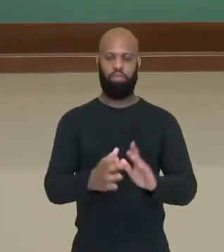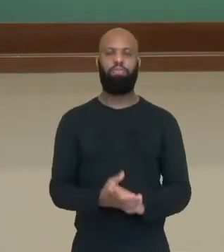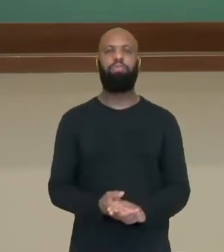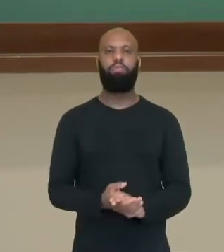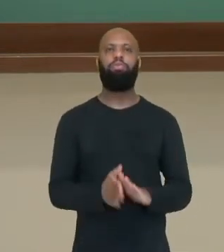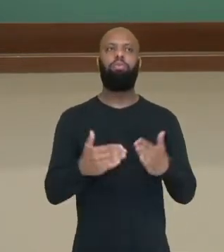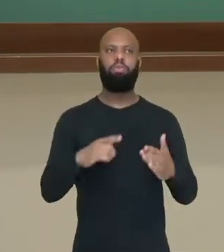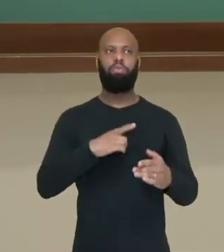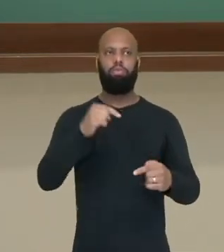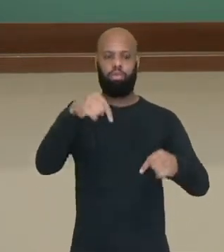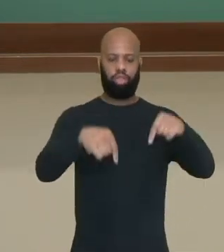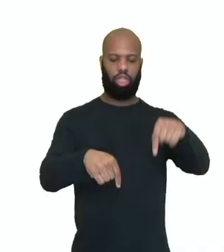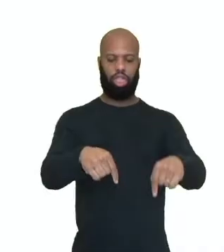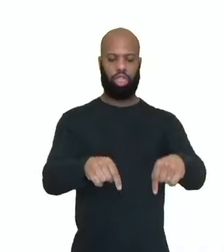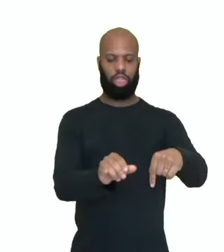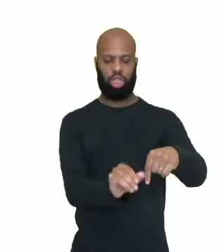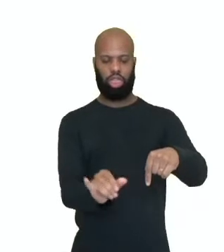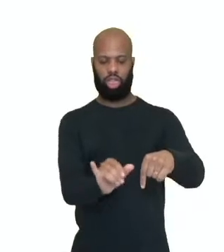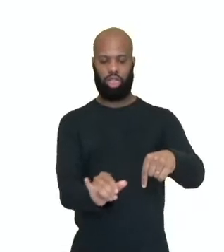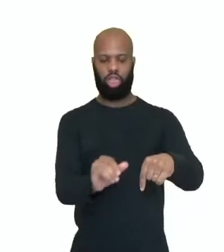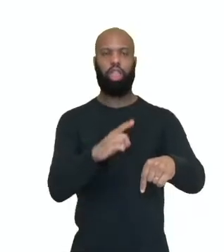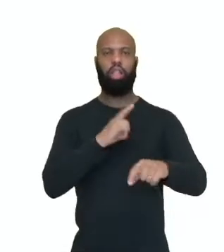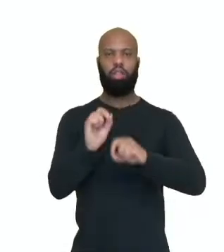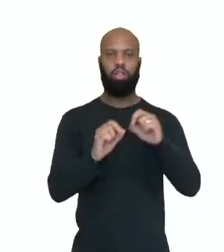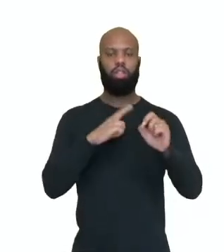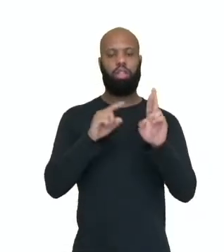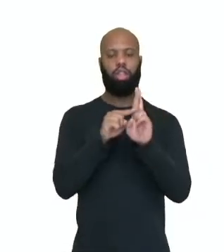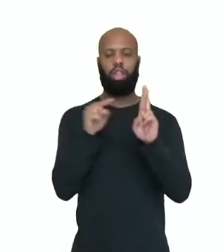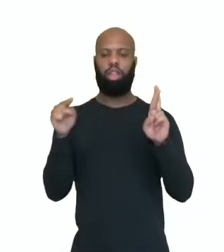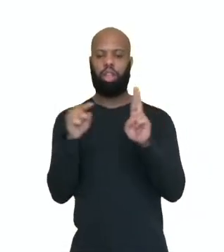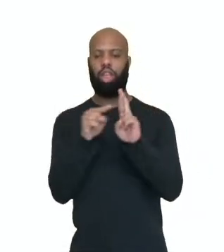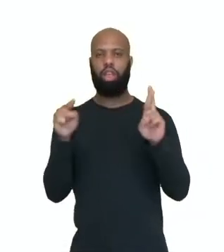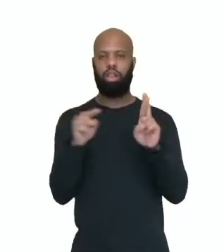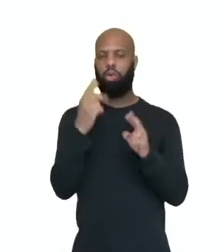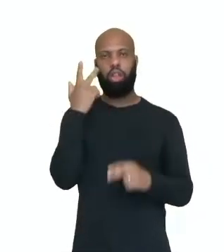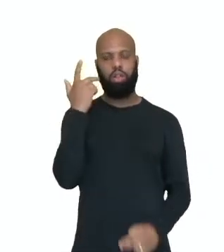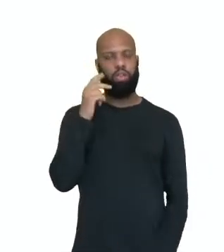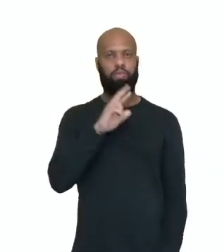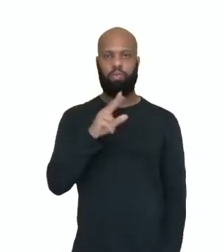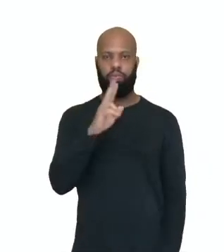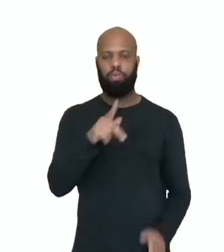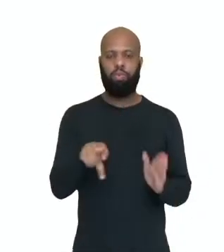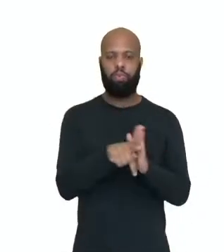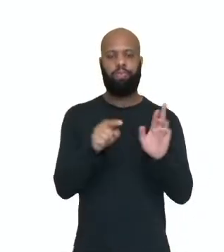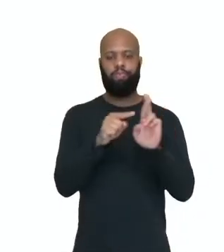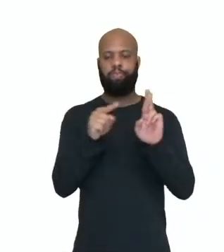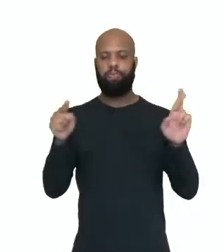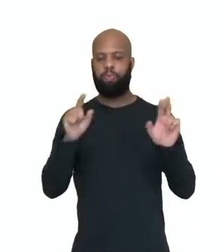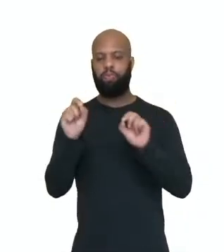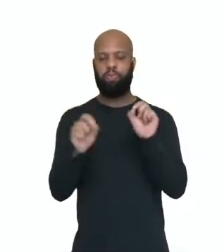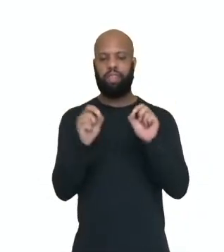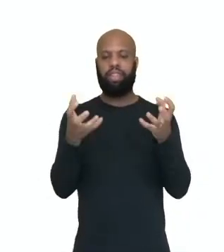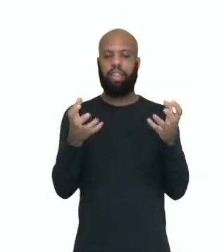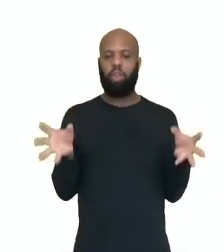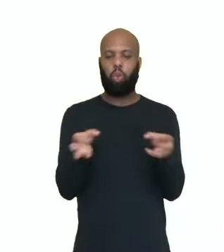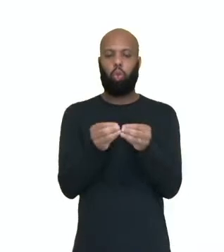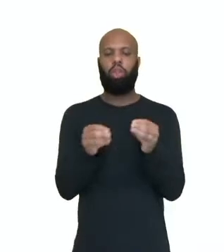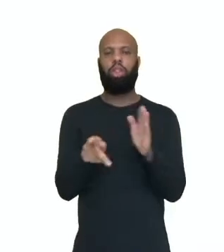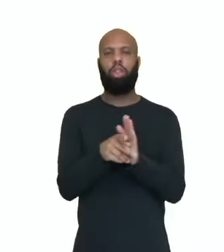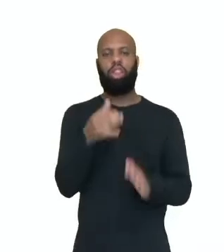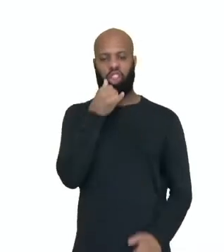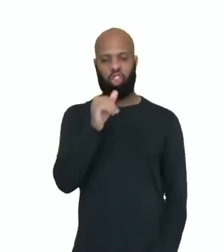a eletrólise ocorre por meio de uma reação não espontânea de oxirredução, em que a energia elétrica